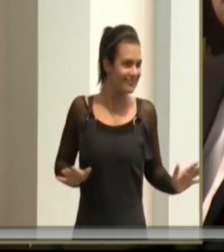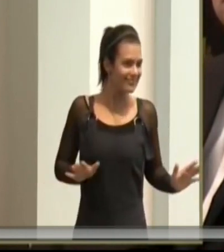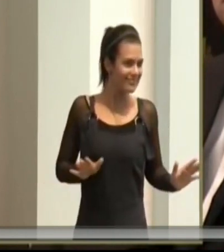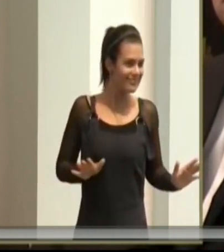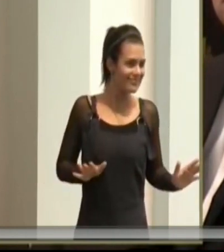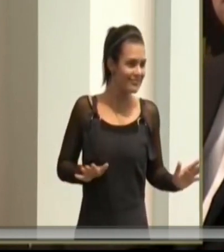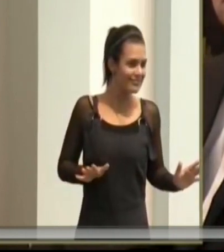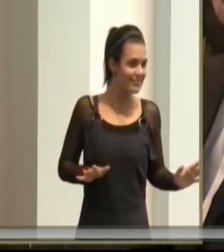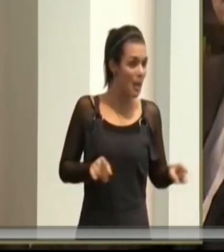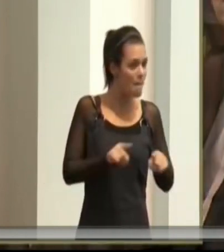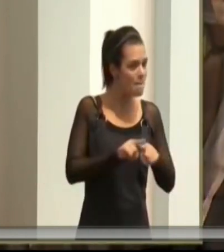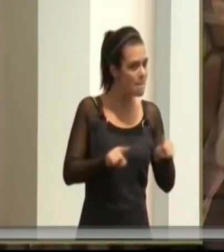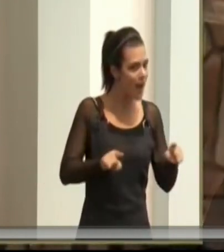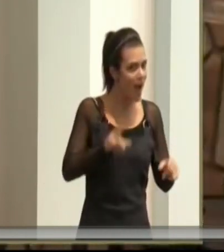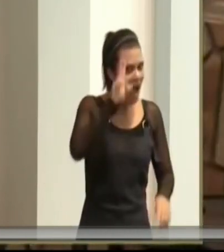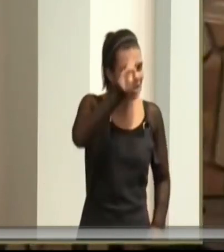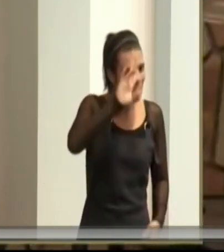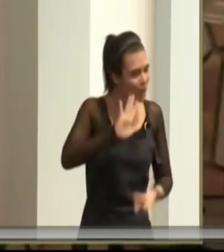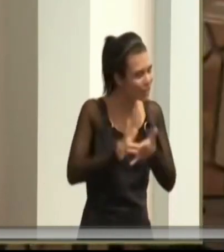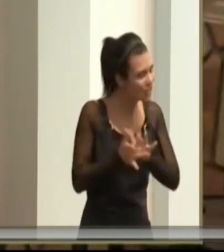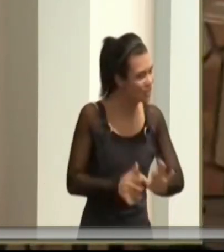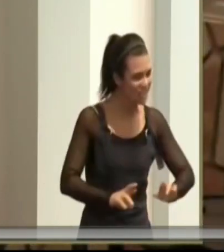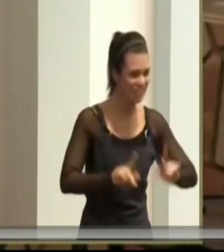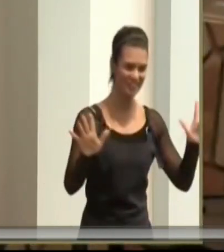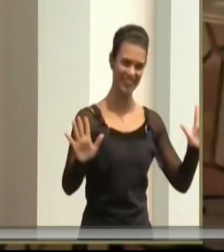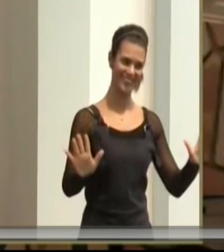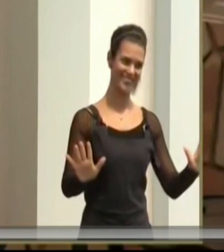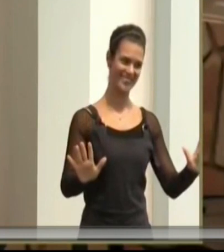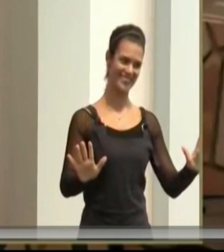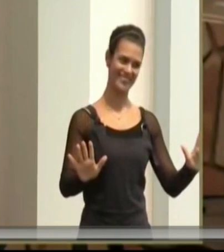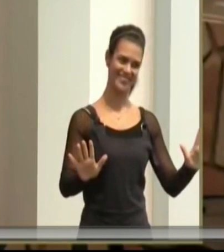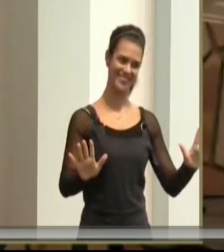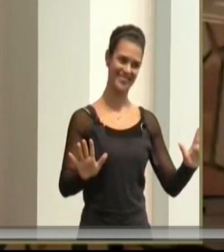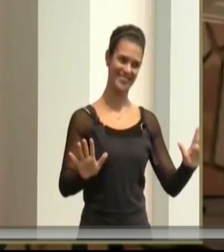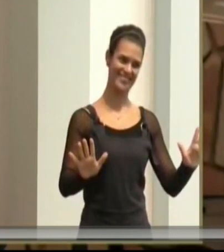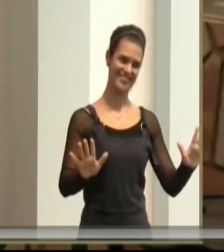mas a história cristã é diferente justamente aqui,